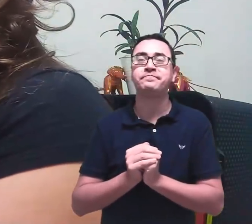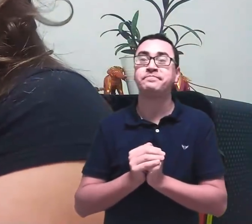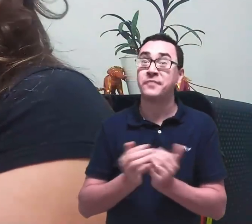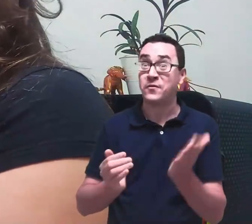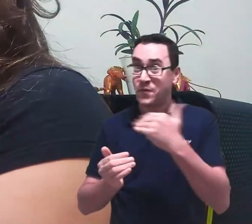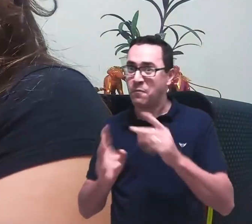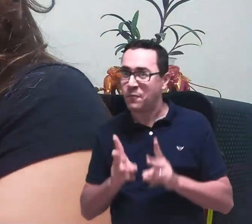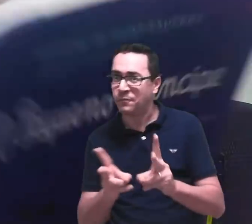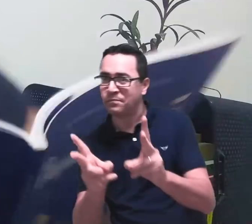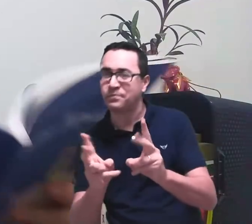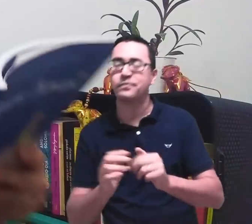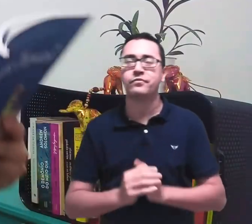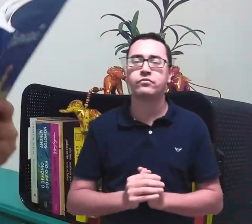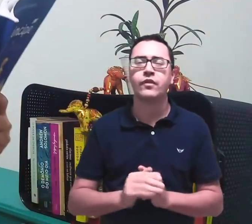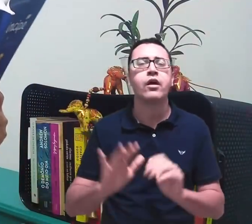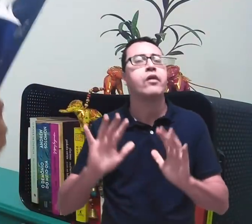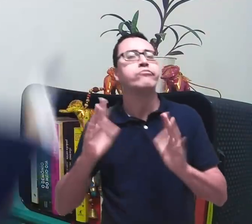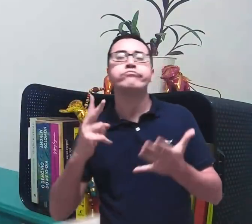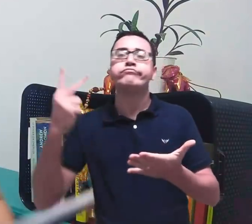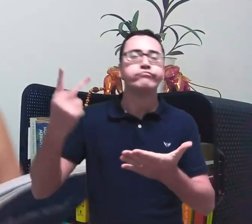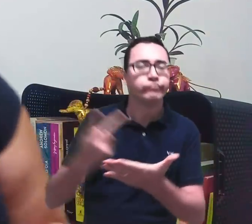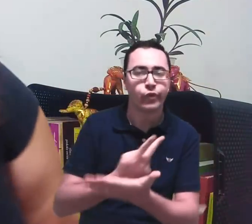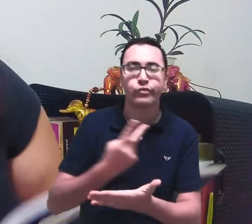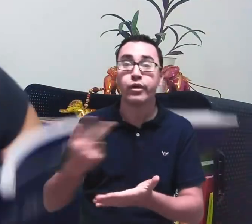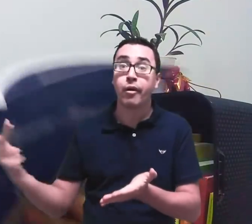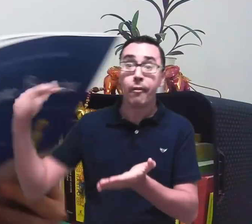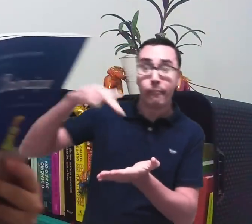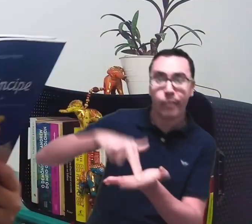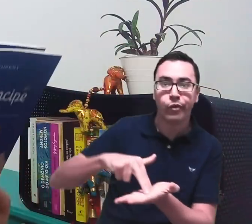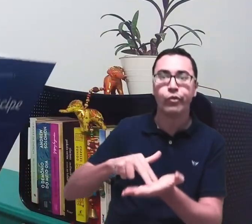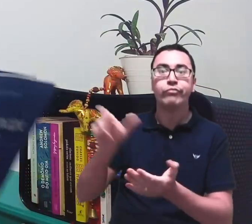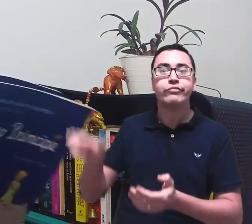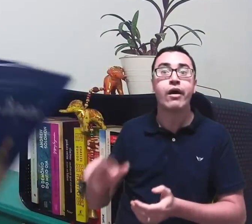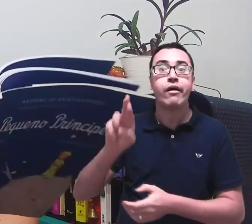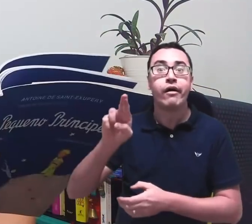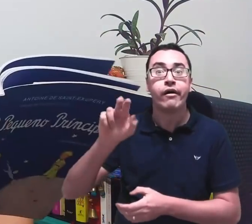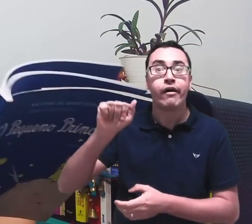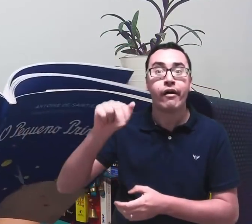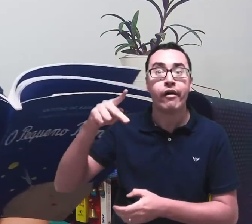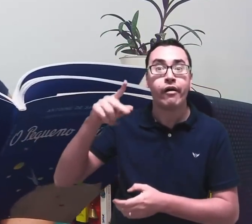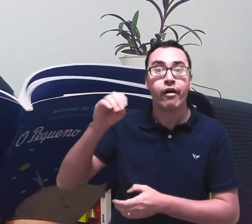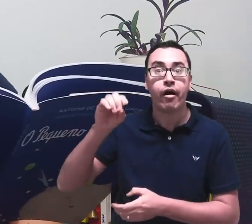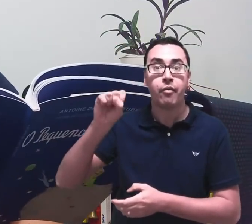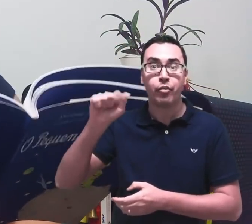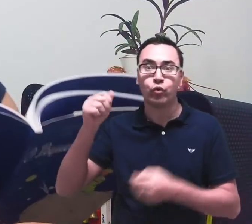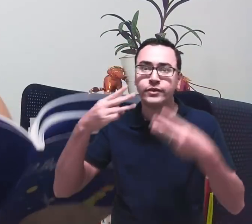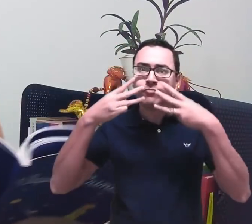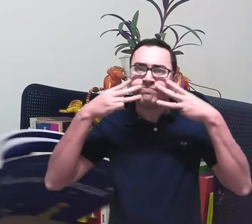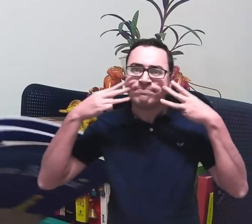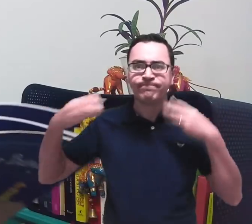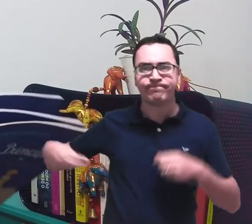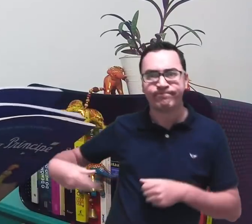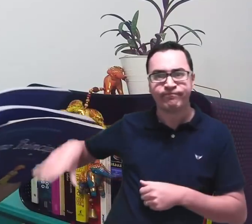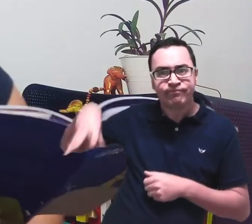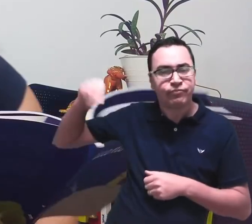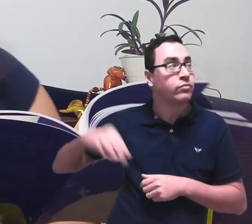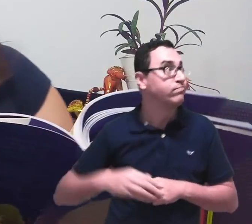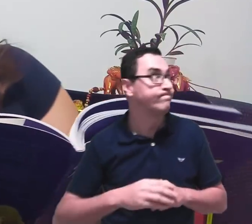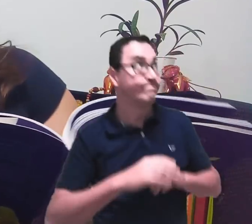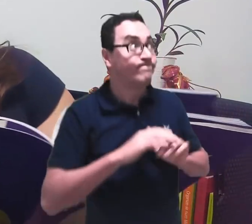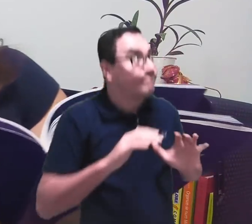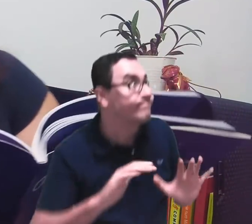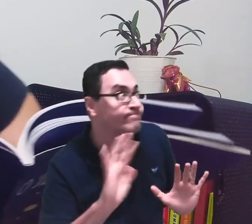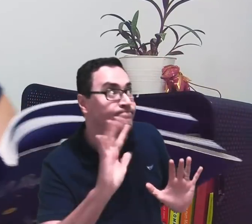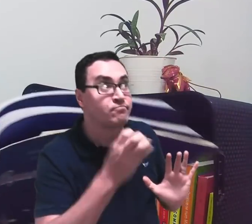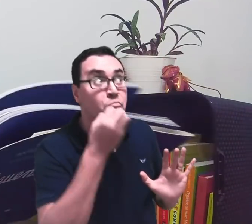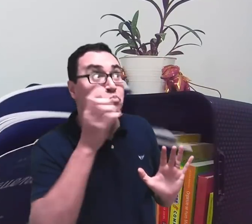Então vamos lá. Foi então que apareceu a raposa. Bom dia, disse a raposa. Bom